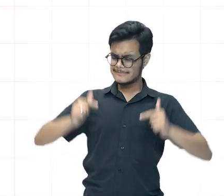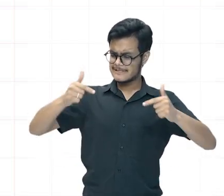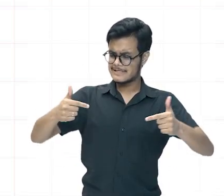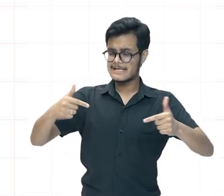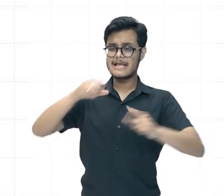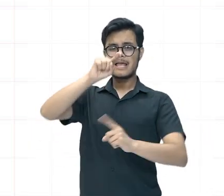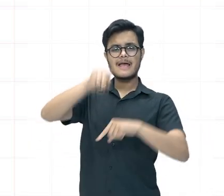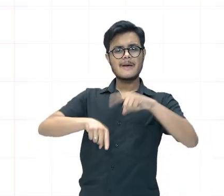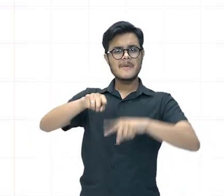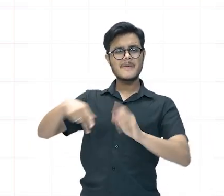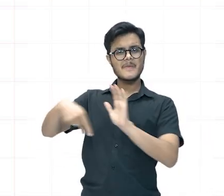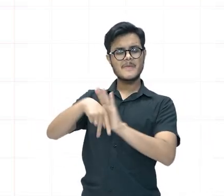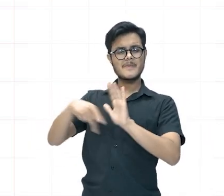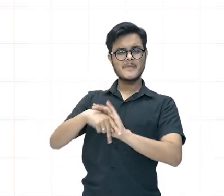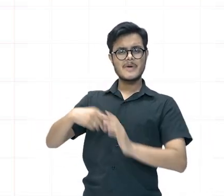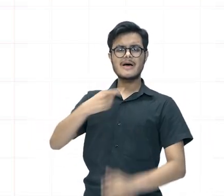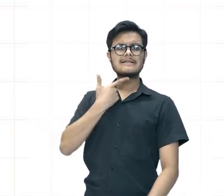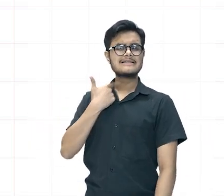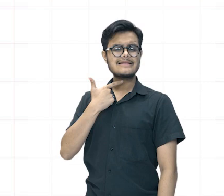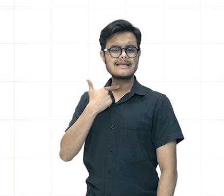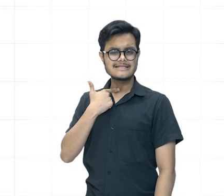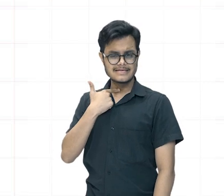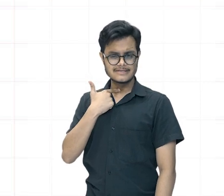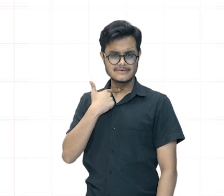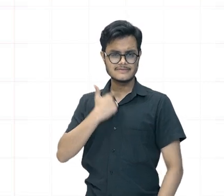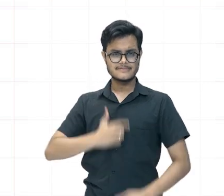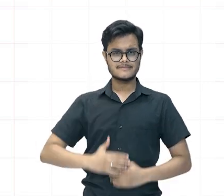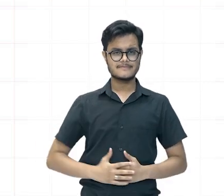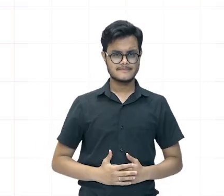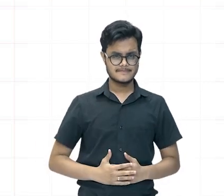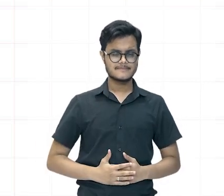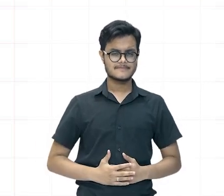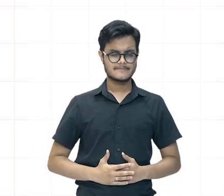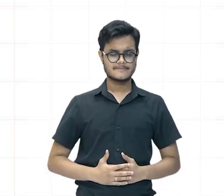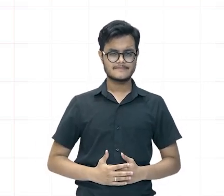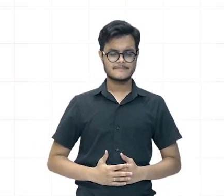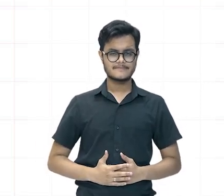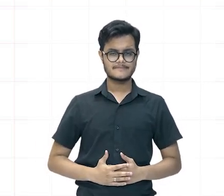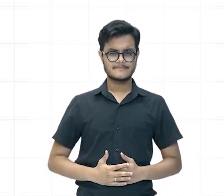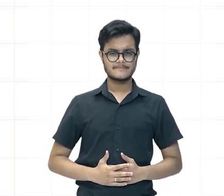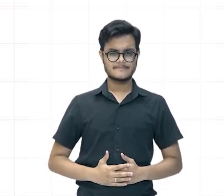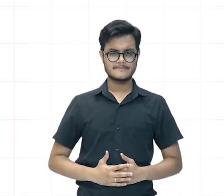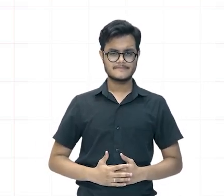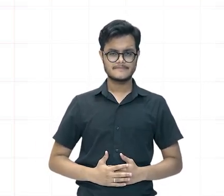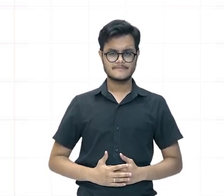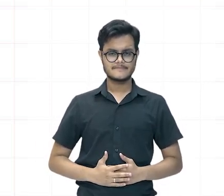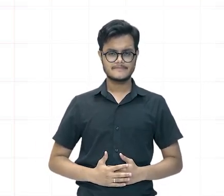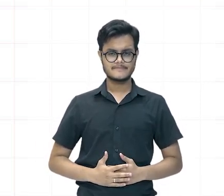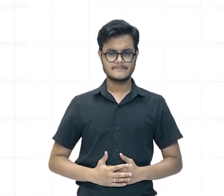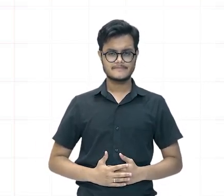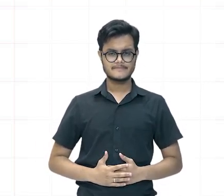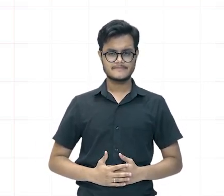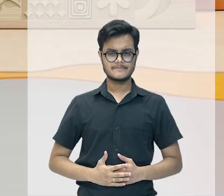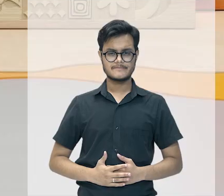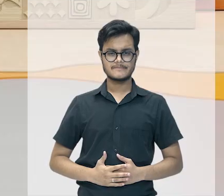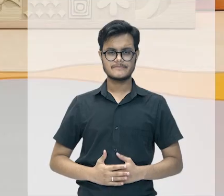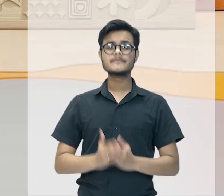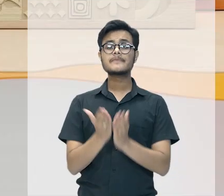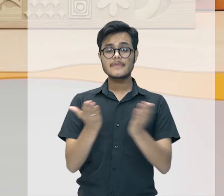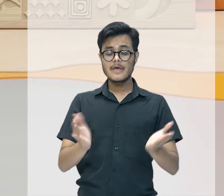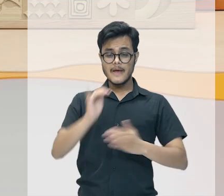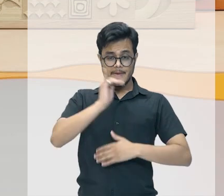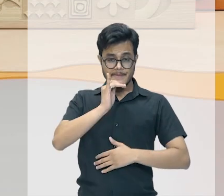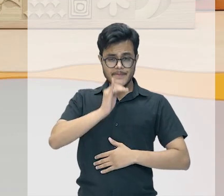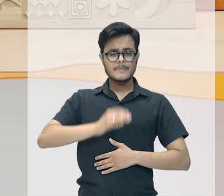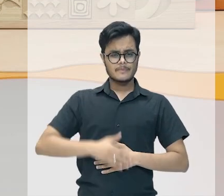e classes sociais em sua luta pela satisfação, então, dos seus objetivos, tá? Então, olha